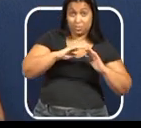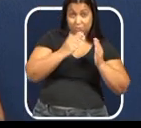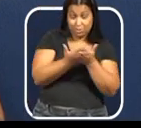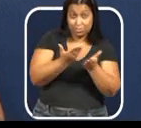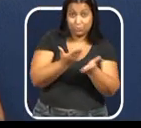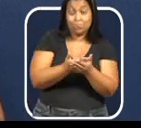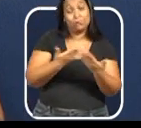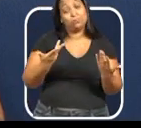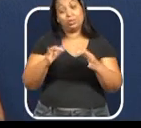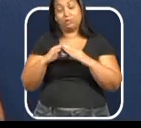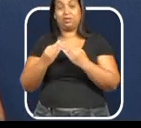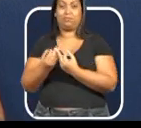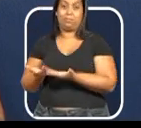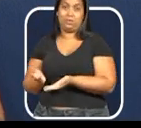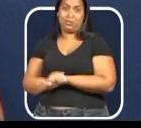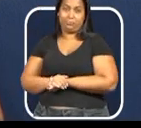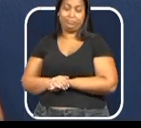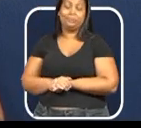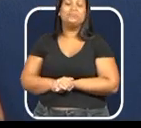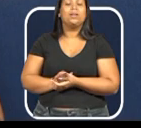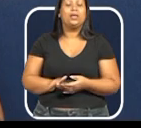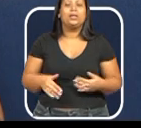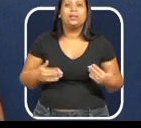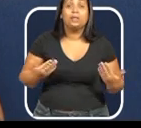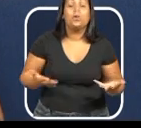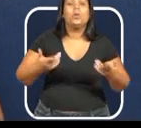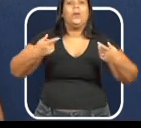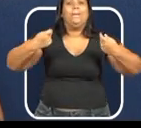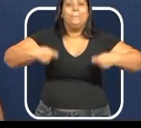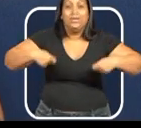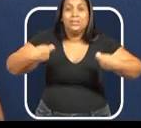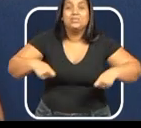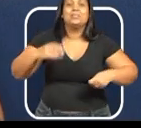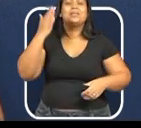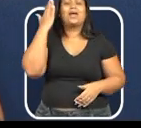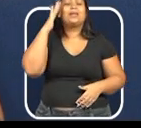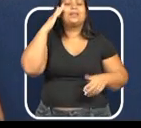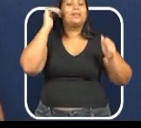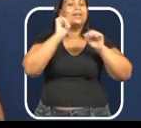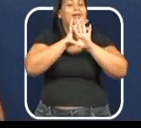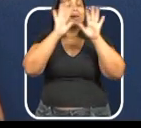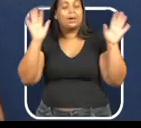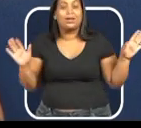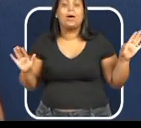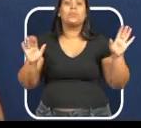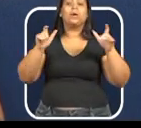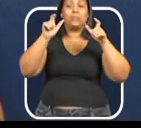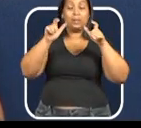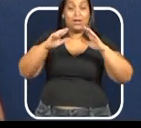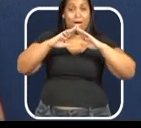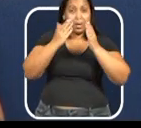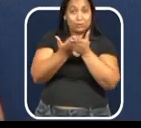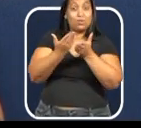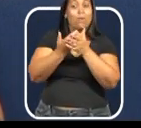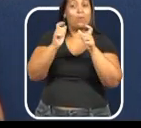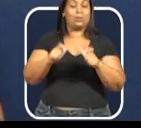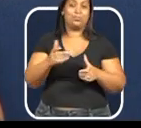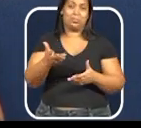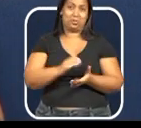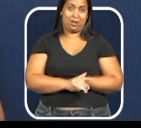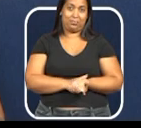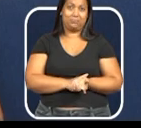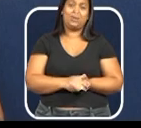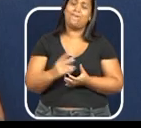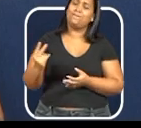do que com um parente. Então, precisa se compreender que a escola é esse espaço. A partir